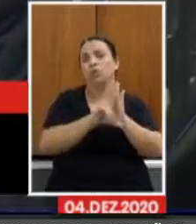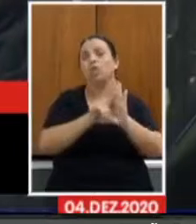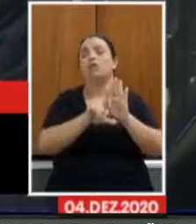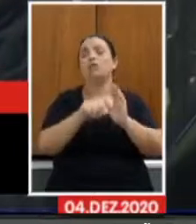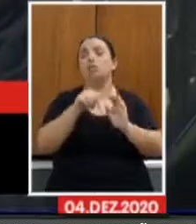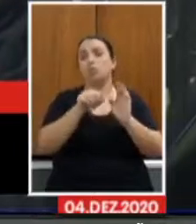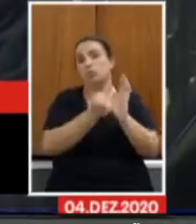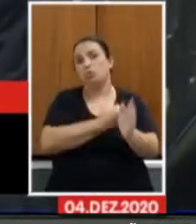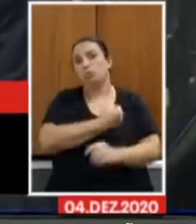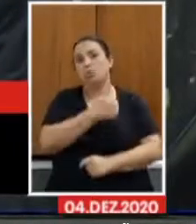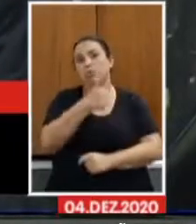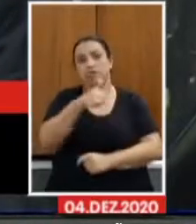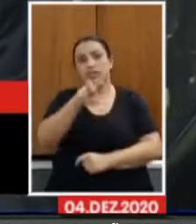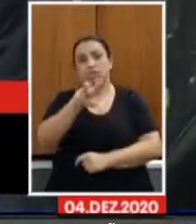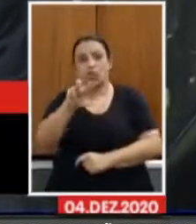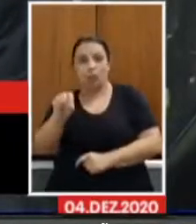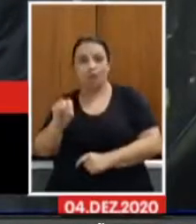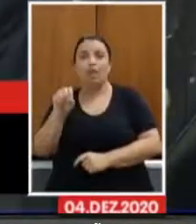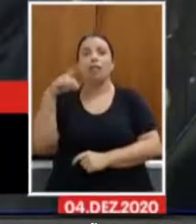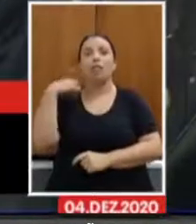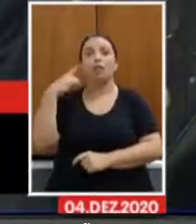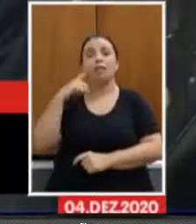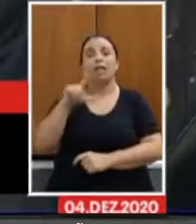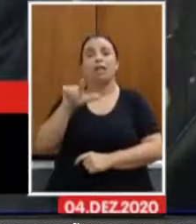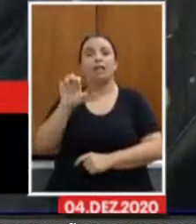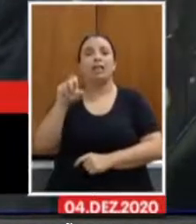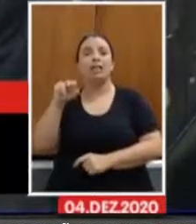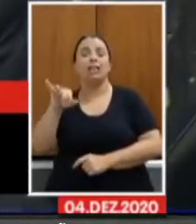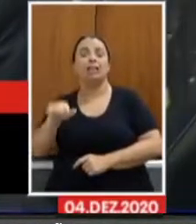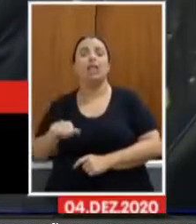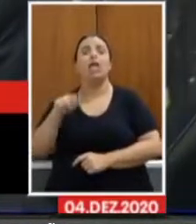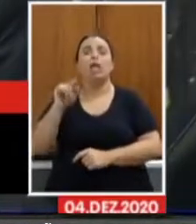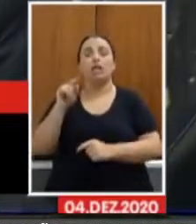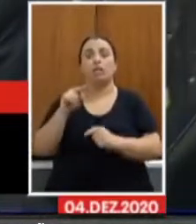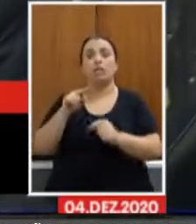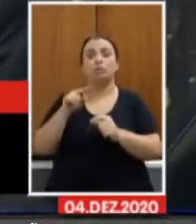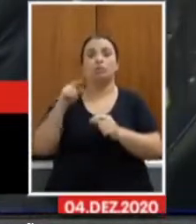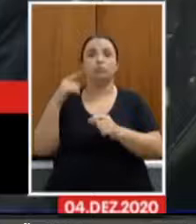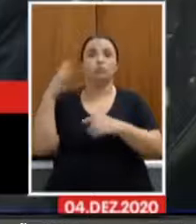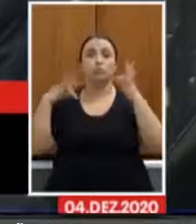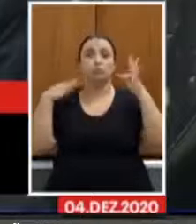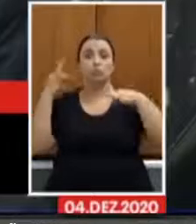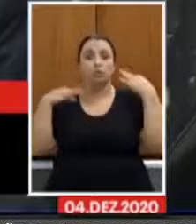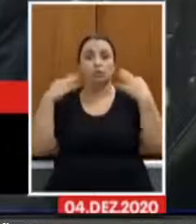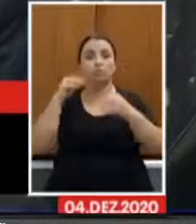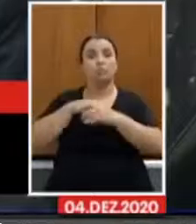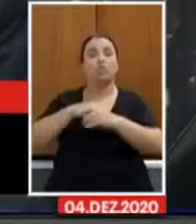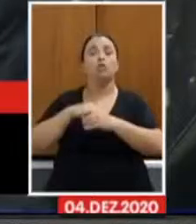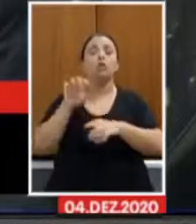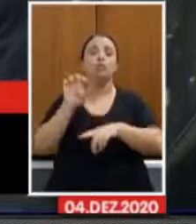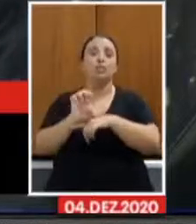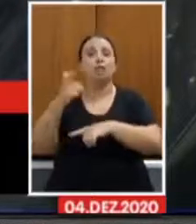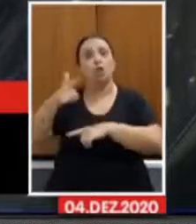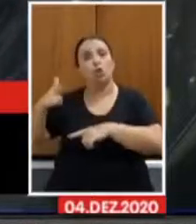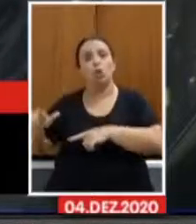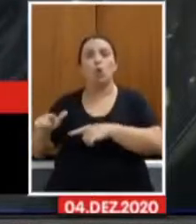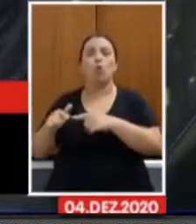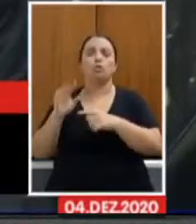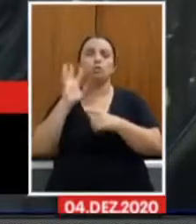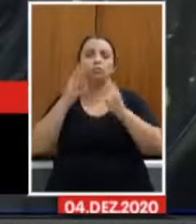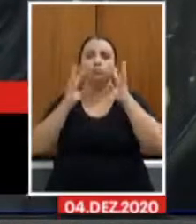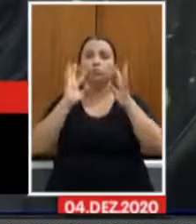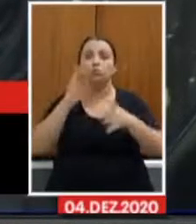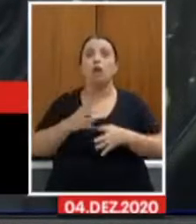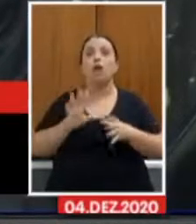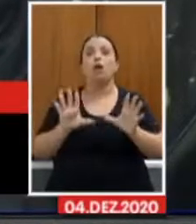2019, da deputada Leninha, que institui a política estadual de turismo de base comunitária no Estado e dá outras providências. A Comissão de